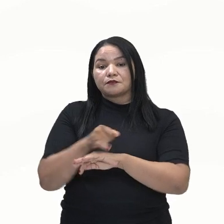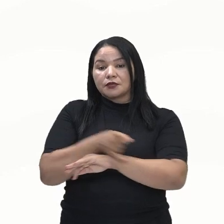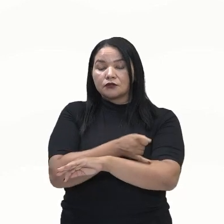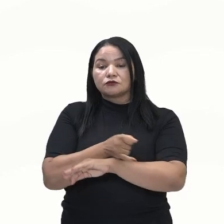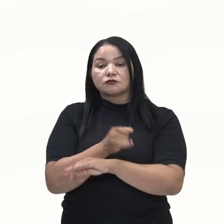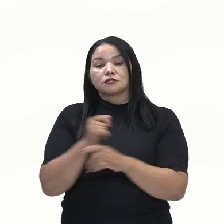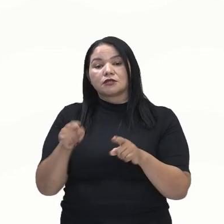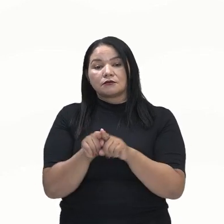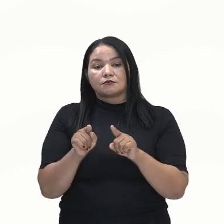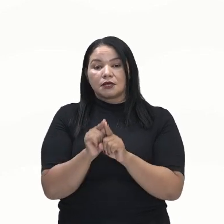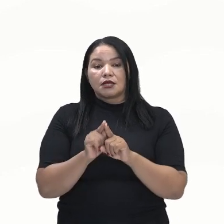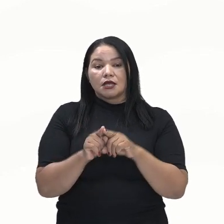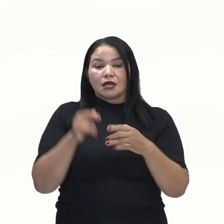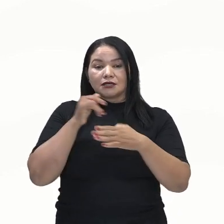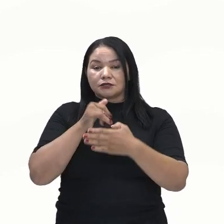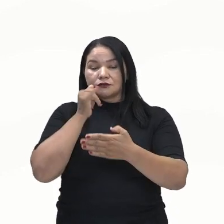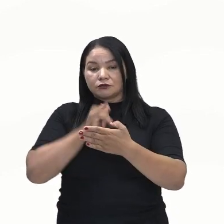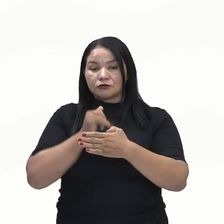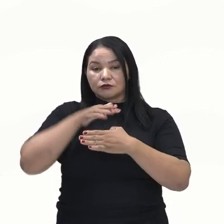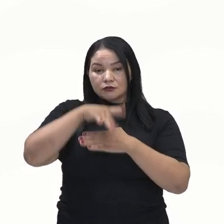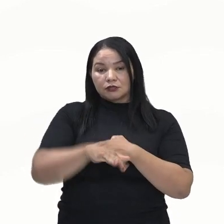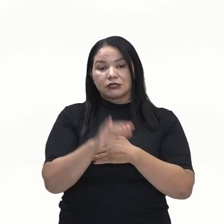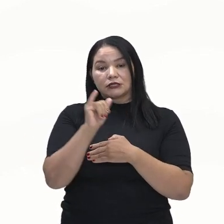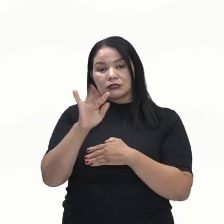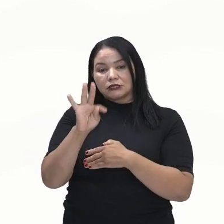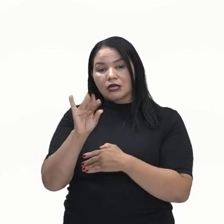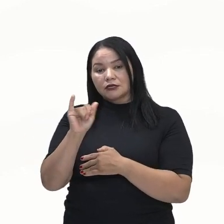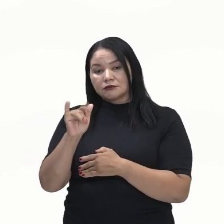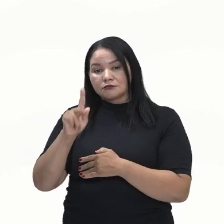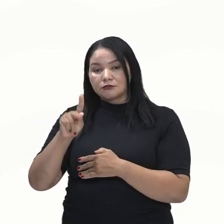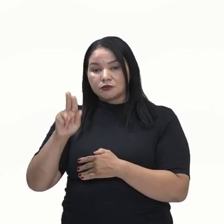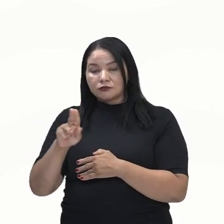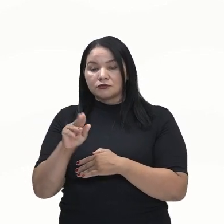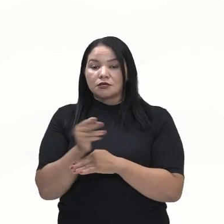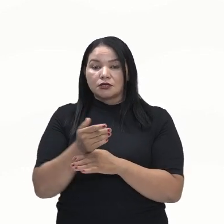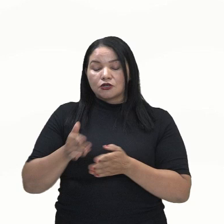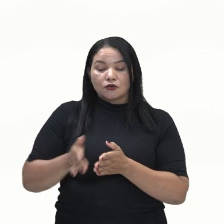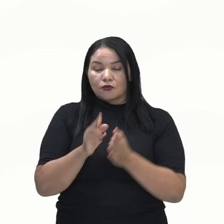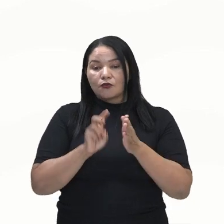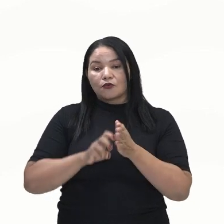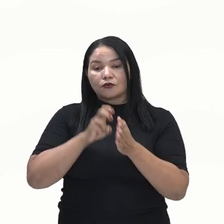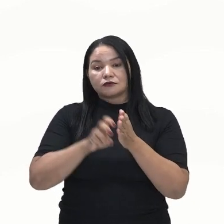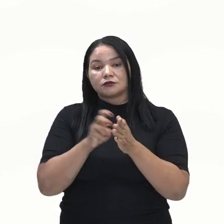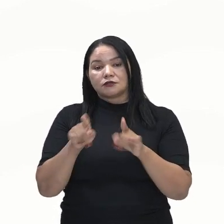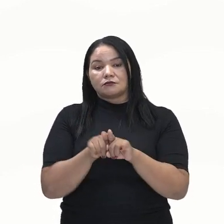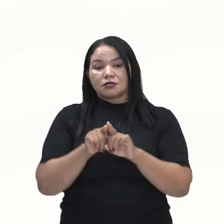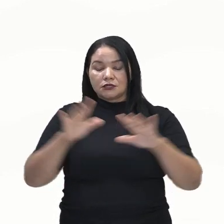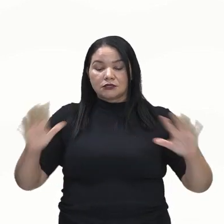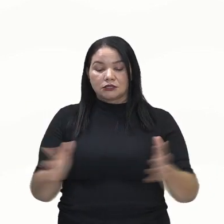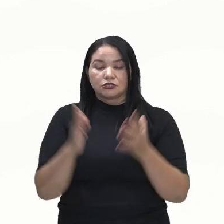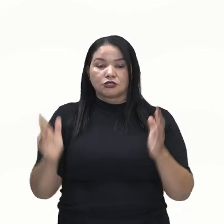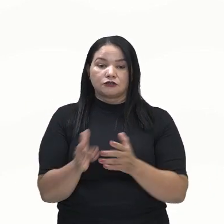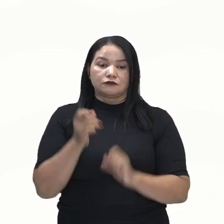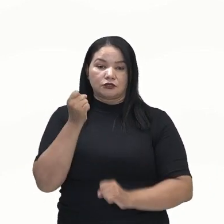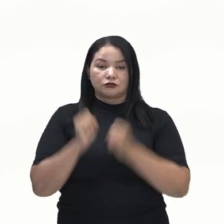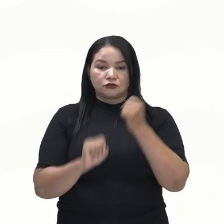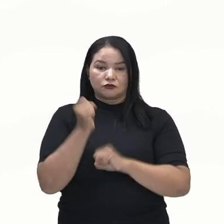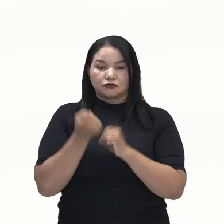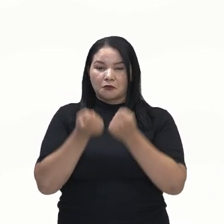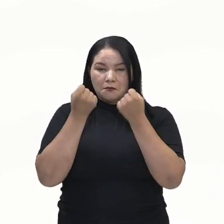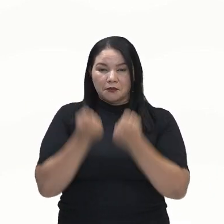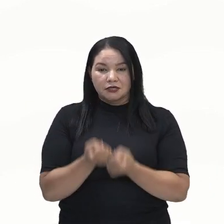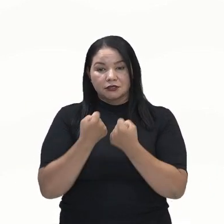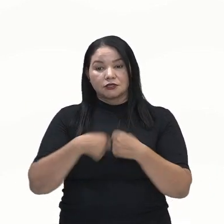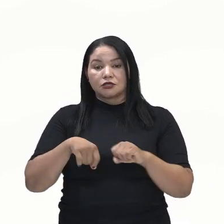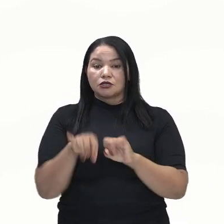hidrelétricas Itaipu e rodovias, e também incentivo à industrialização pesada, especialmente